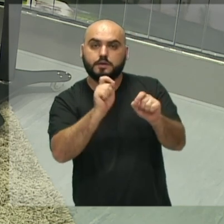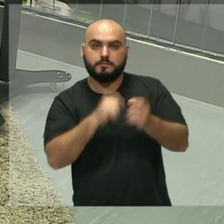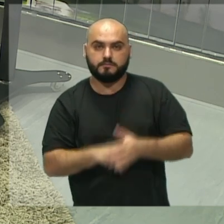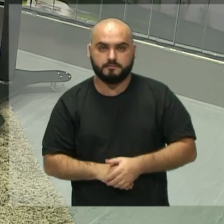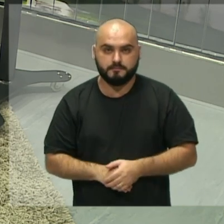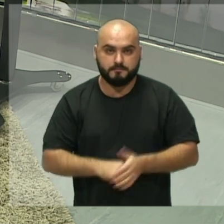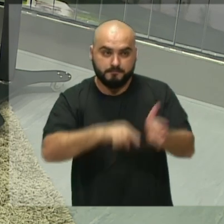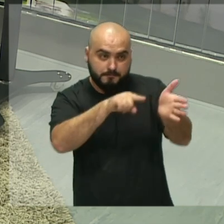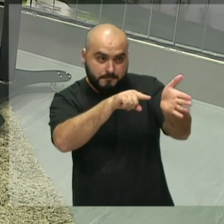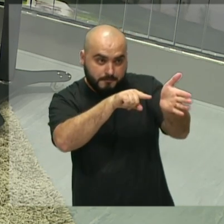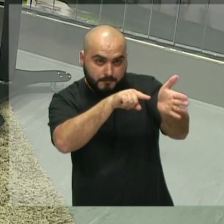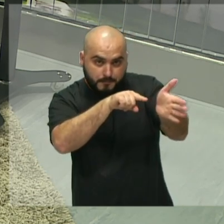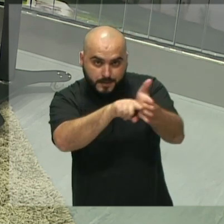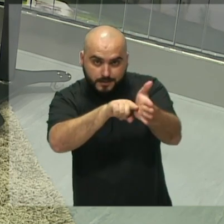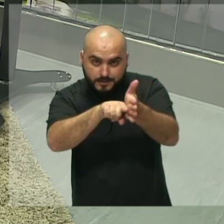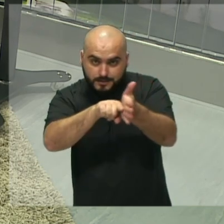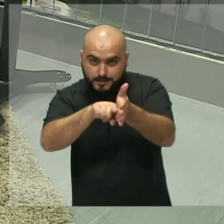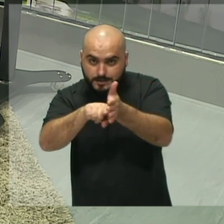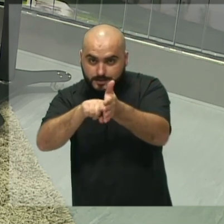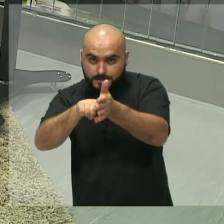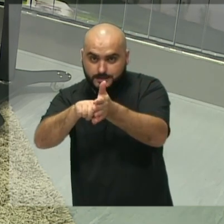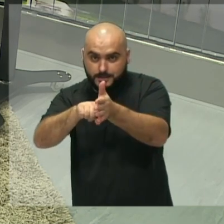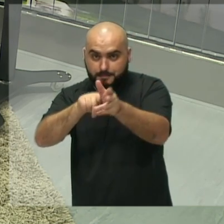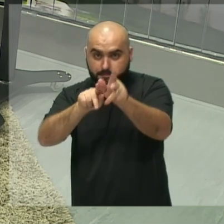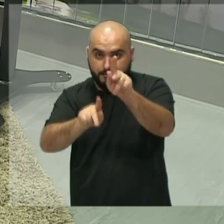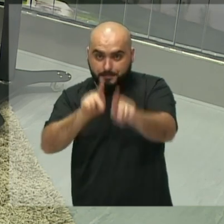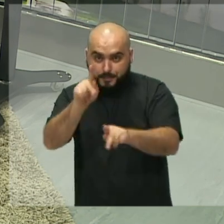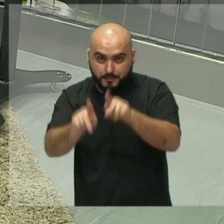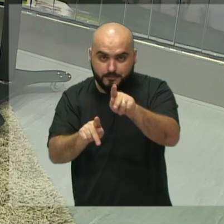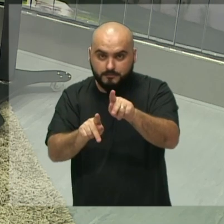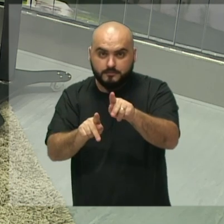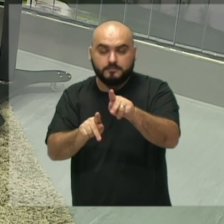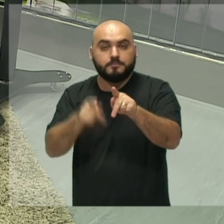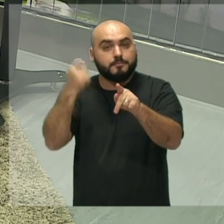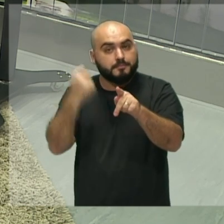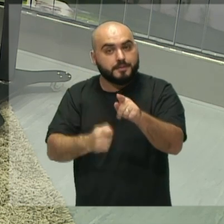sejam realizadas sempre que o município for